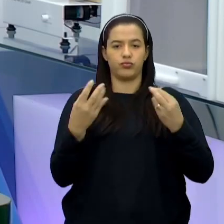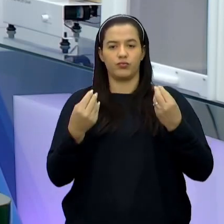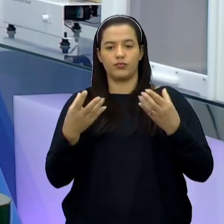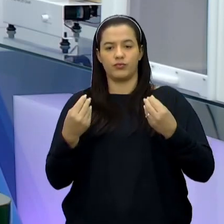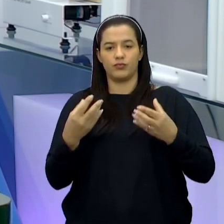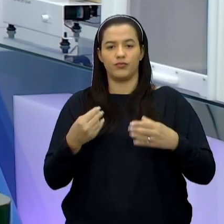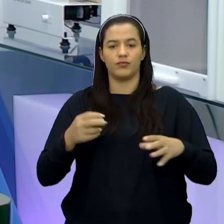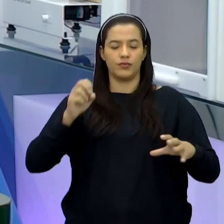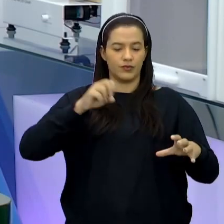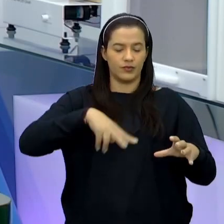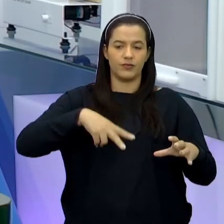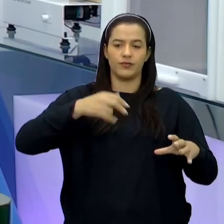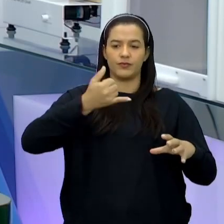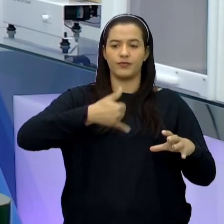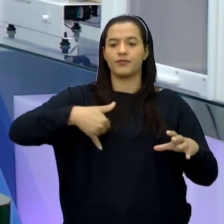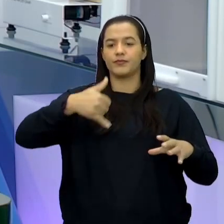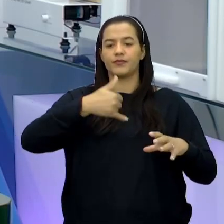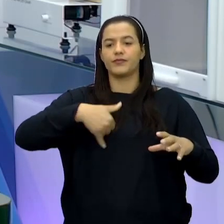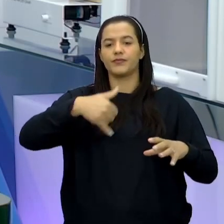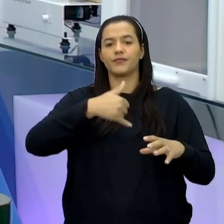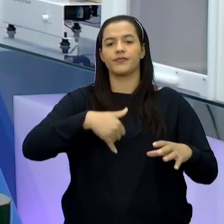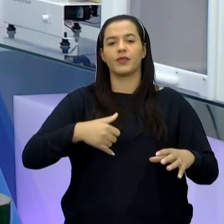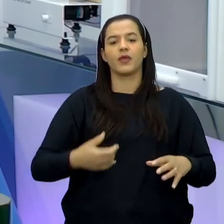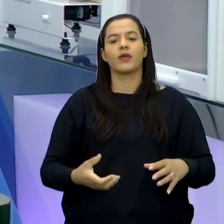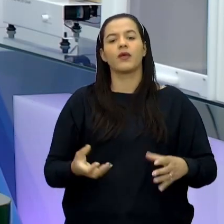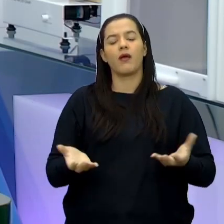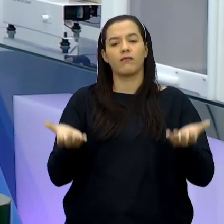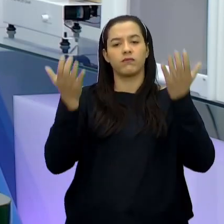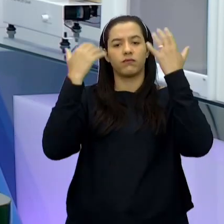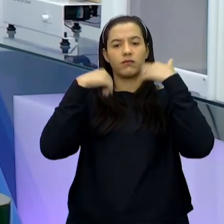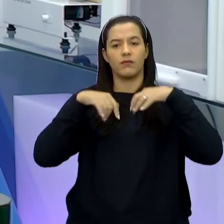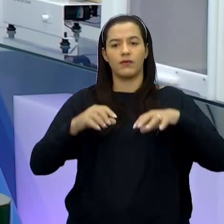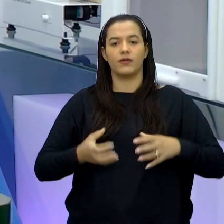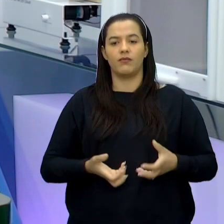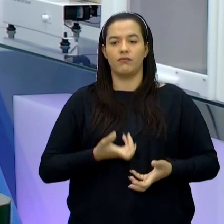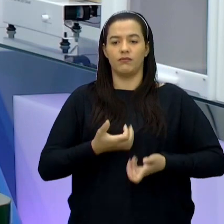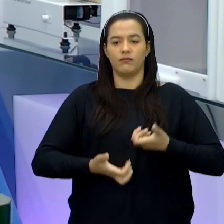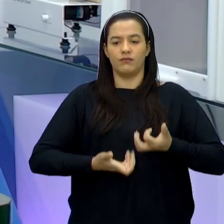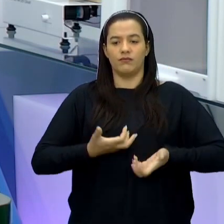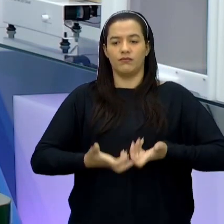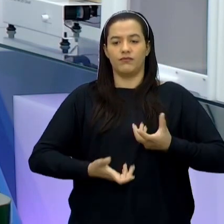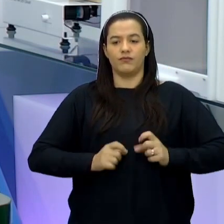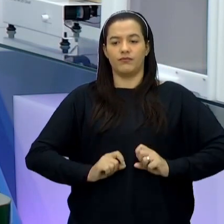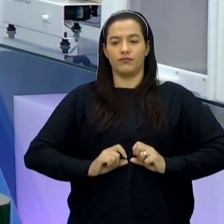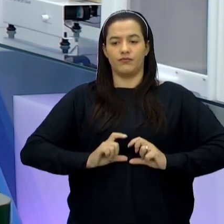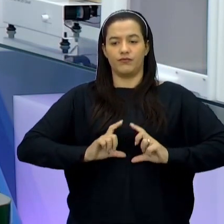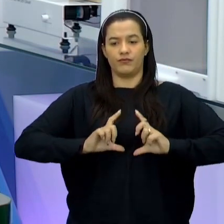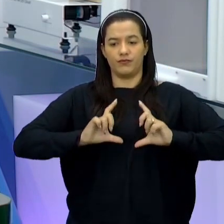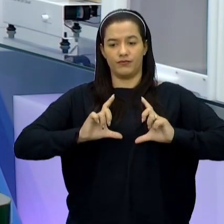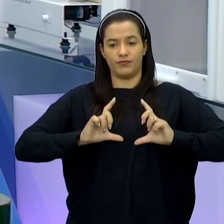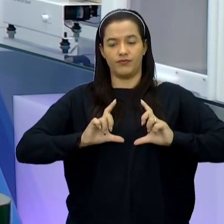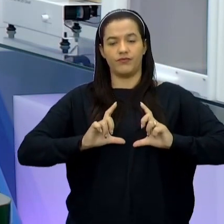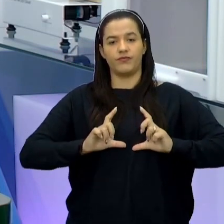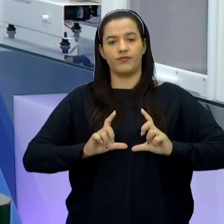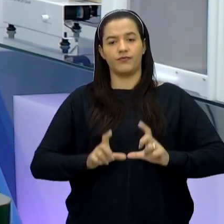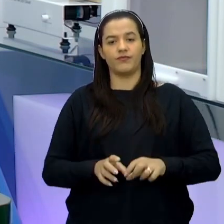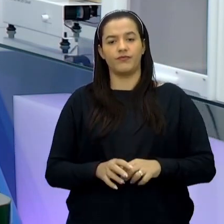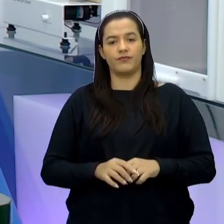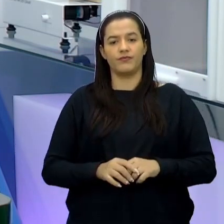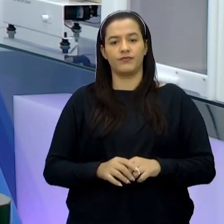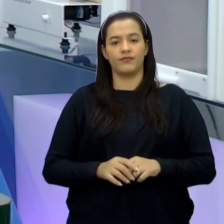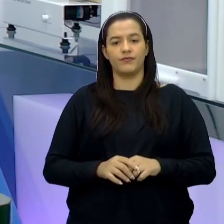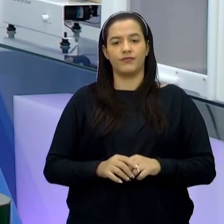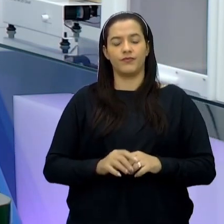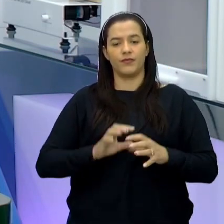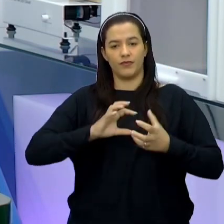de vinagre. O que vai acontecer? Eu vou aumentar aquele ácido. Quando eu